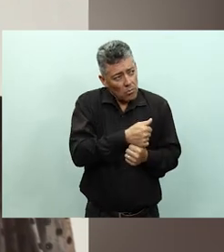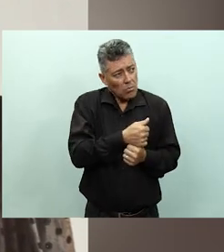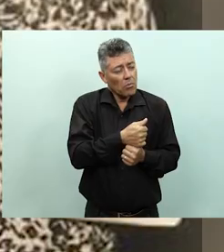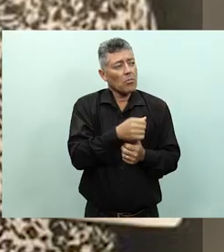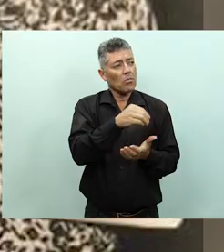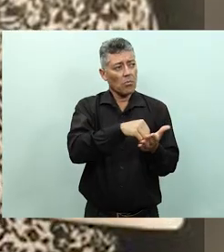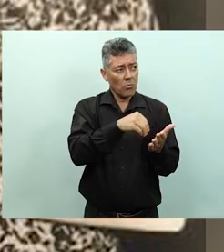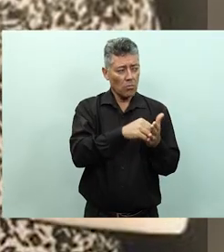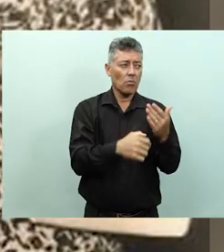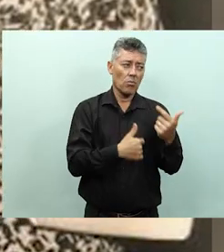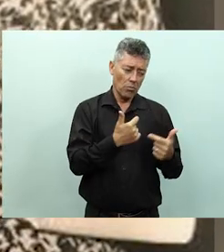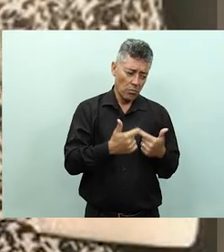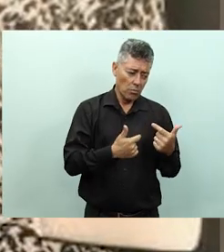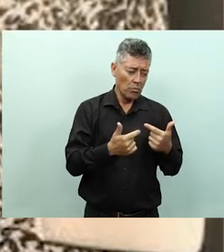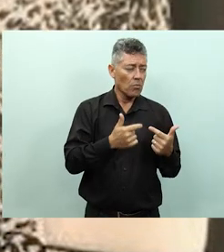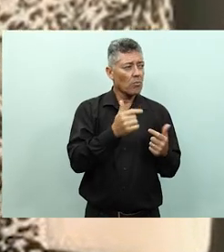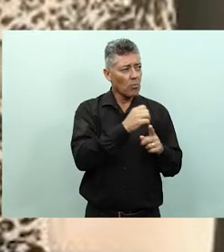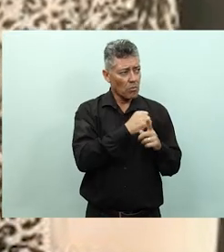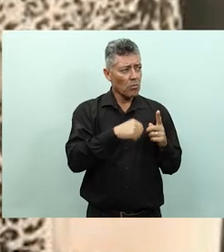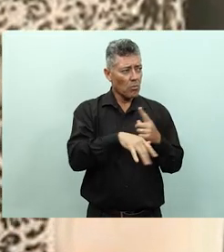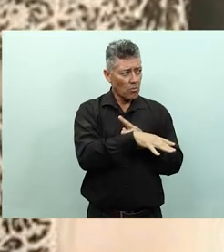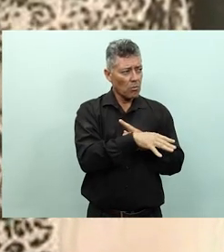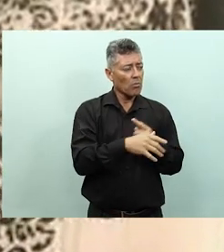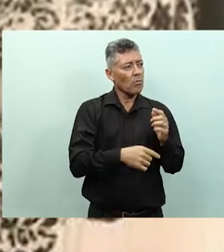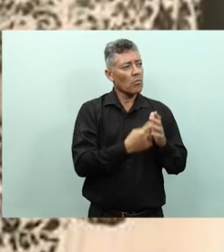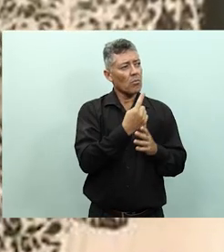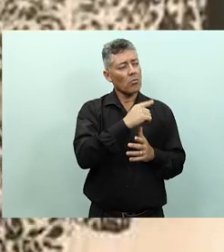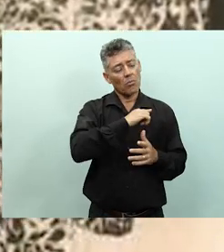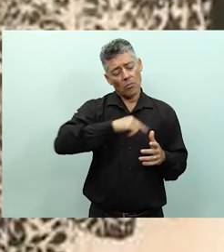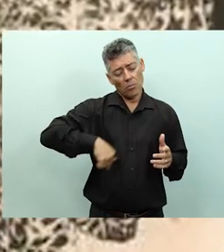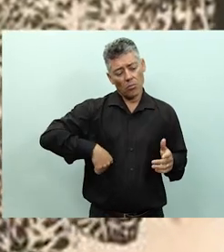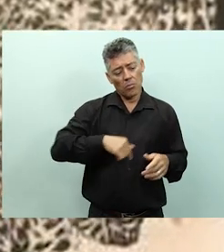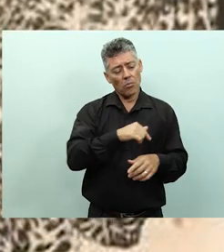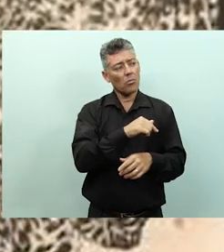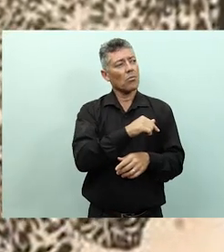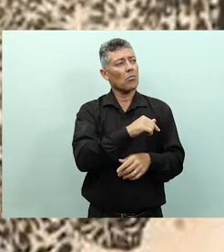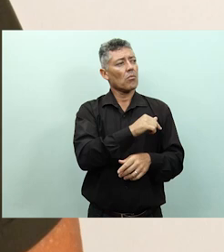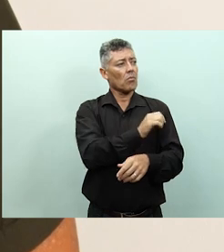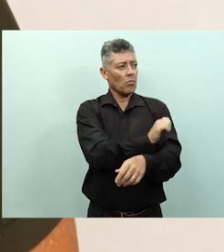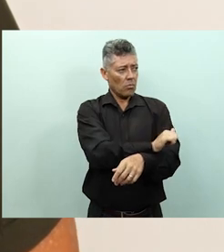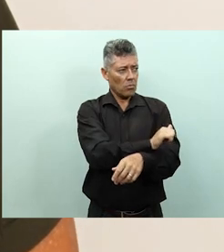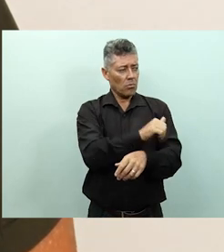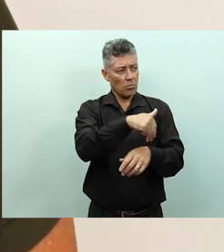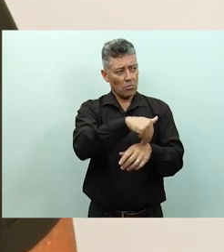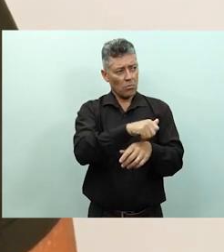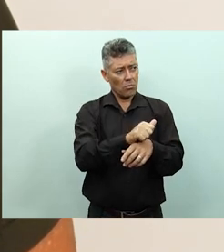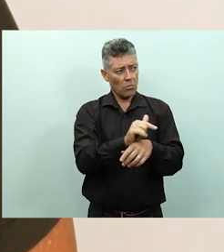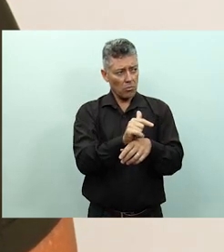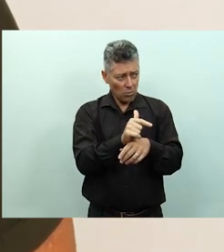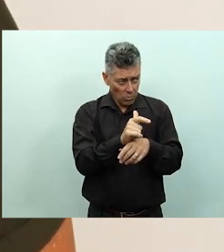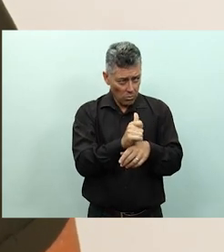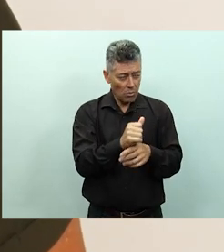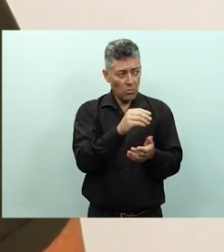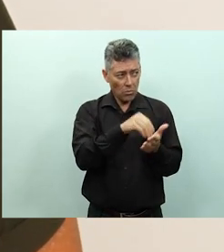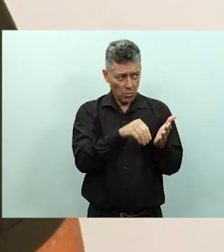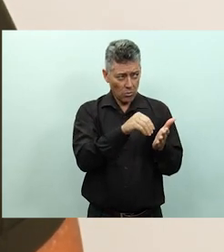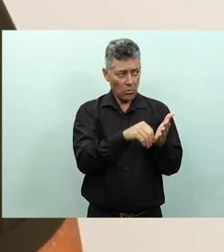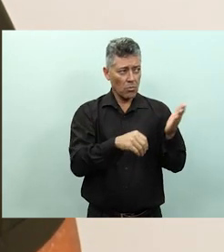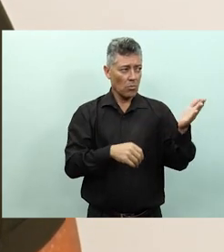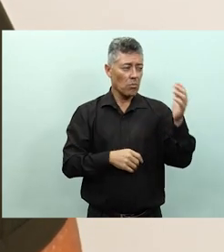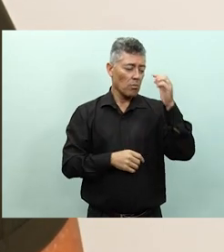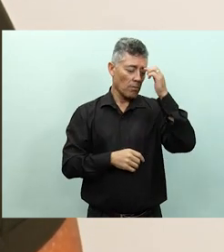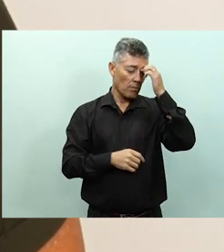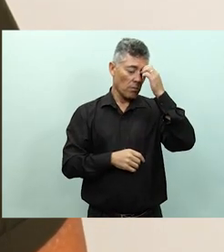de Trabalho e Bem-Estar Social, durante o primeiro governo de José Agripino Maia. Vilma, quando era